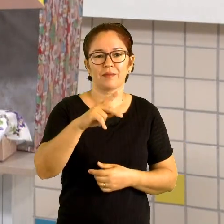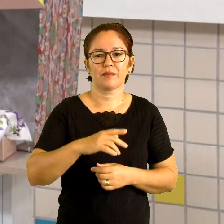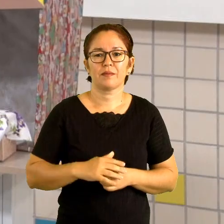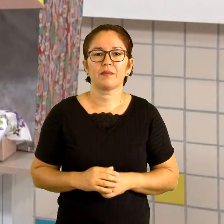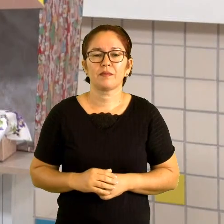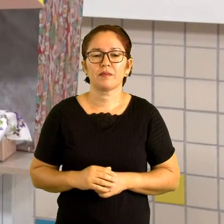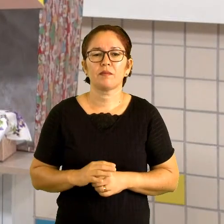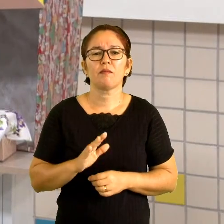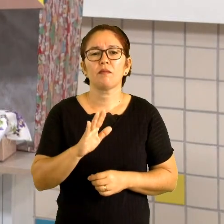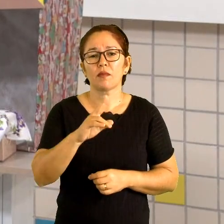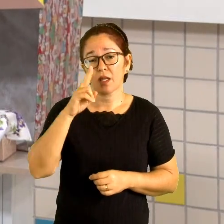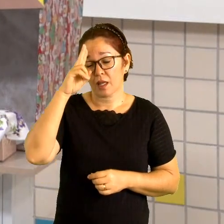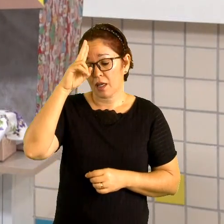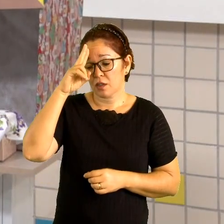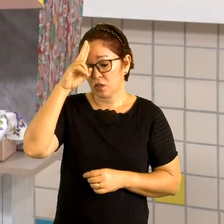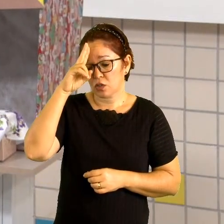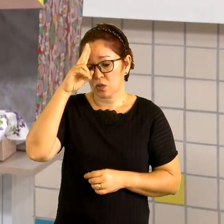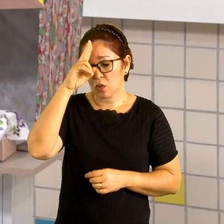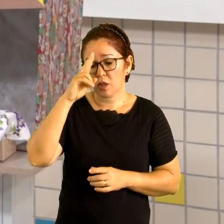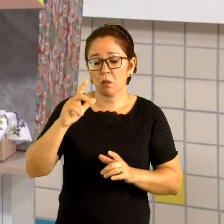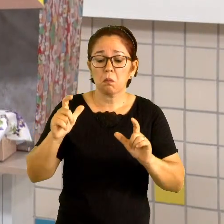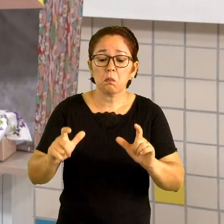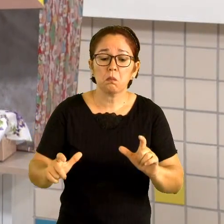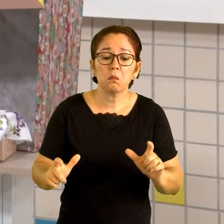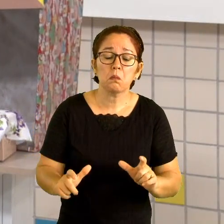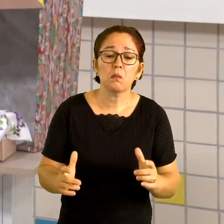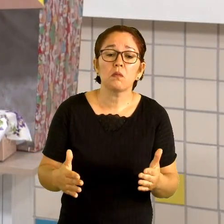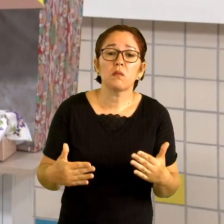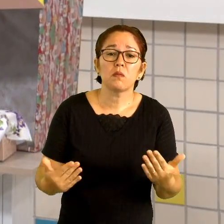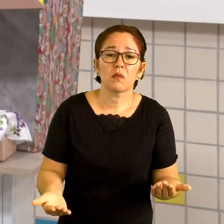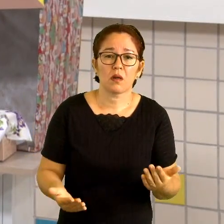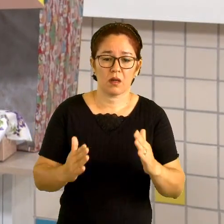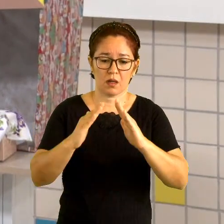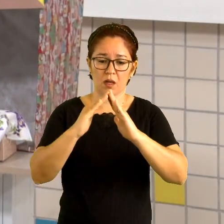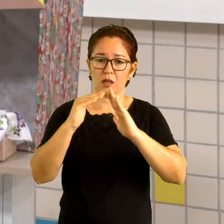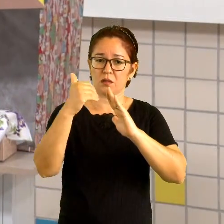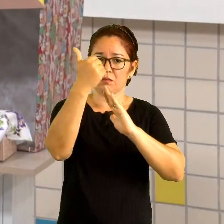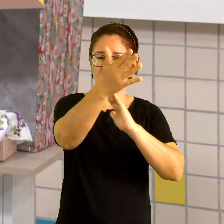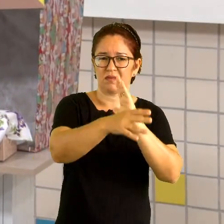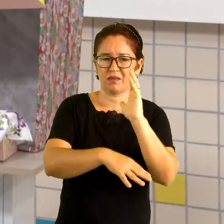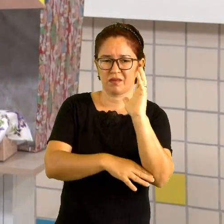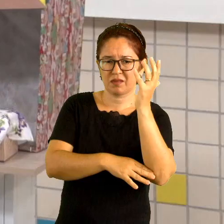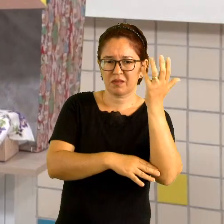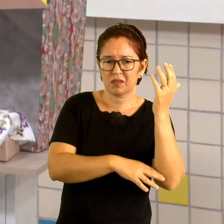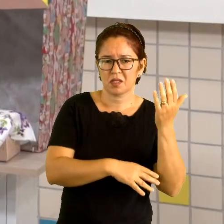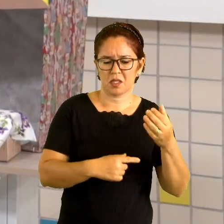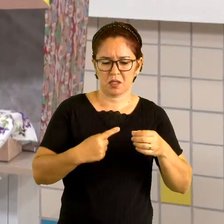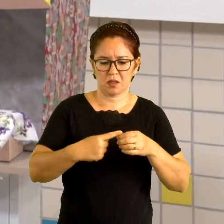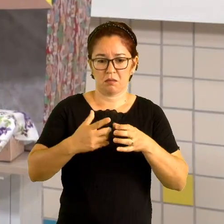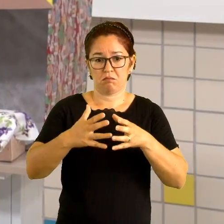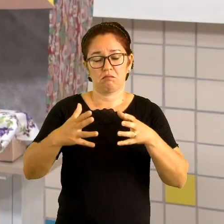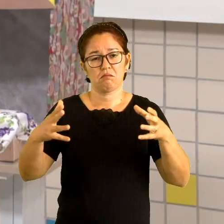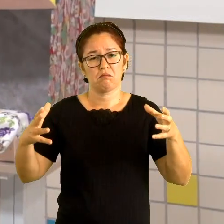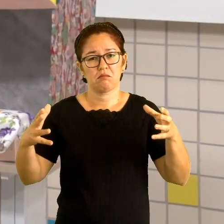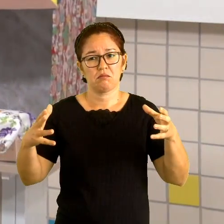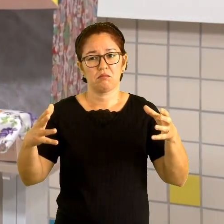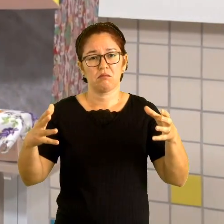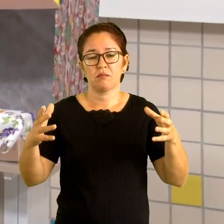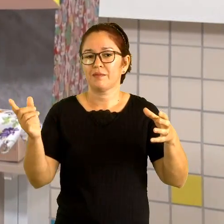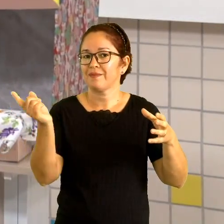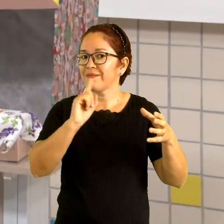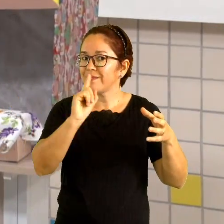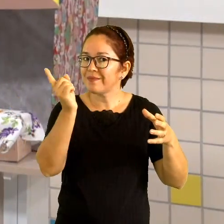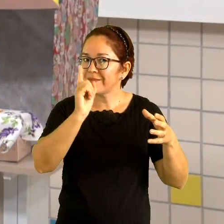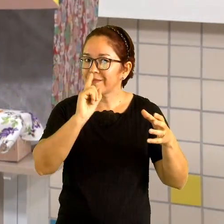se passa a história? É no quintal? É numa cidade grande? Não, ele passa a história